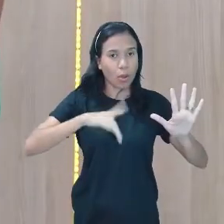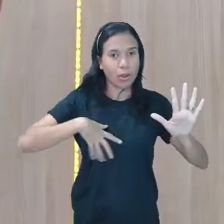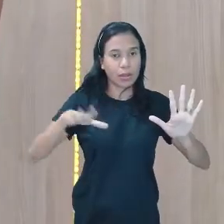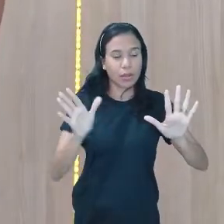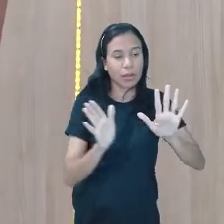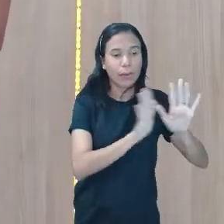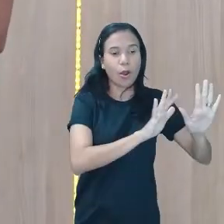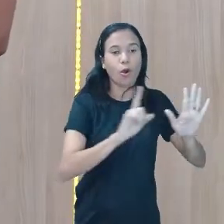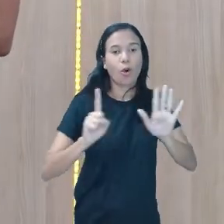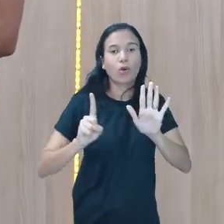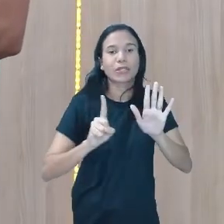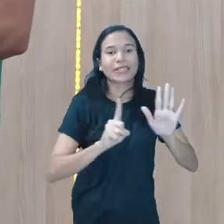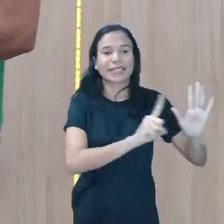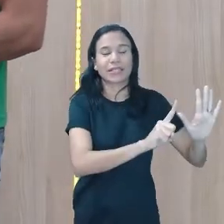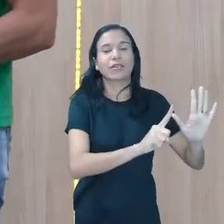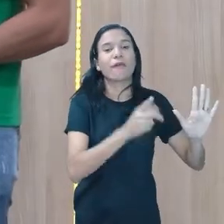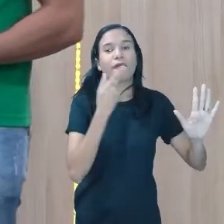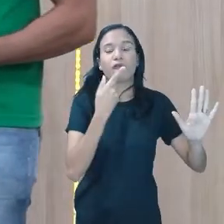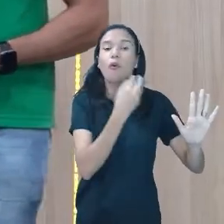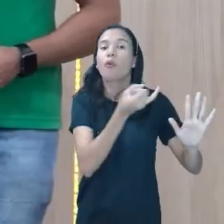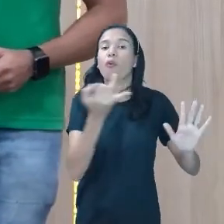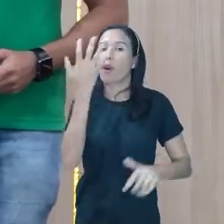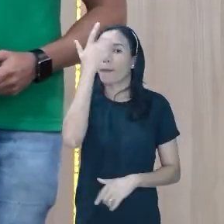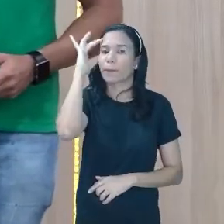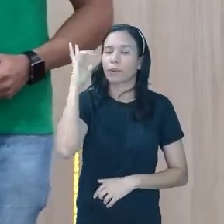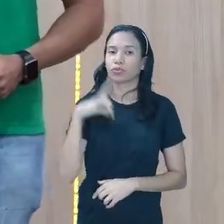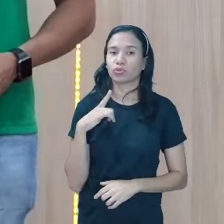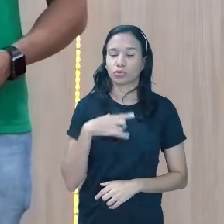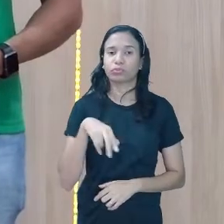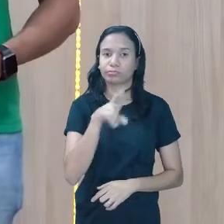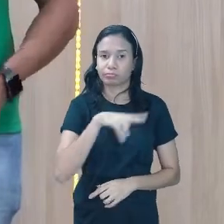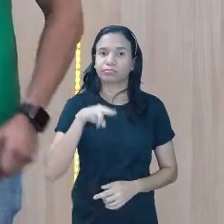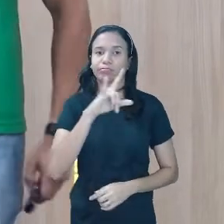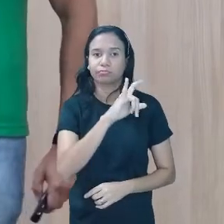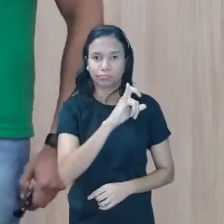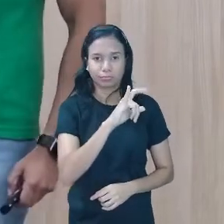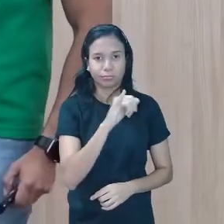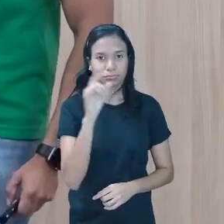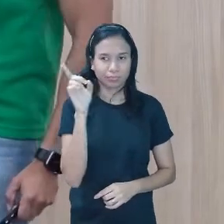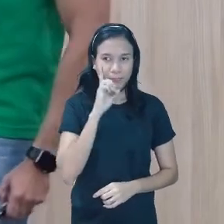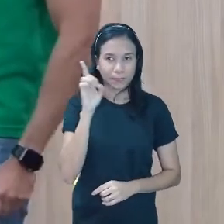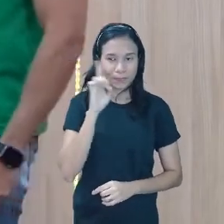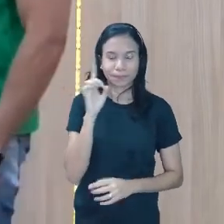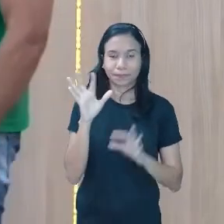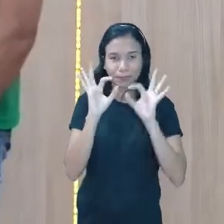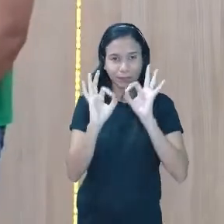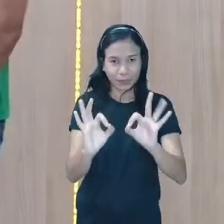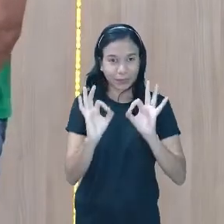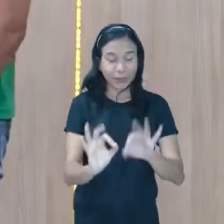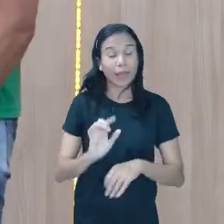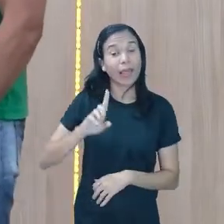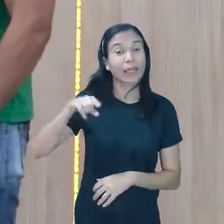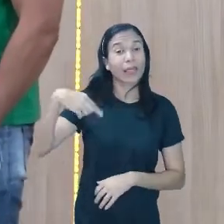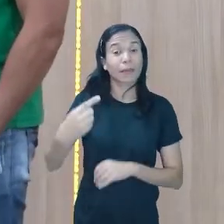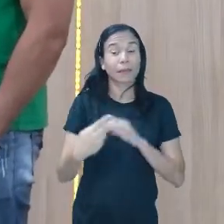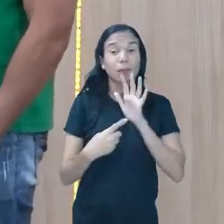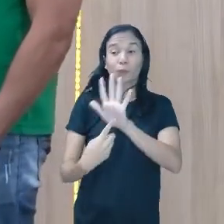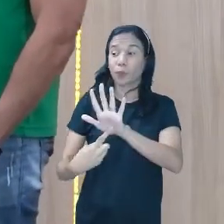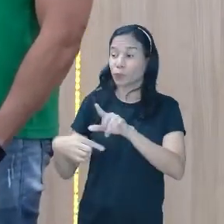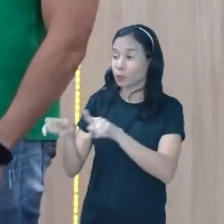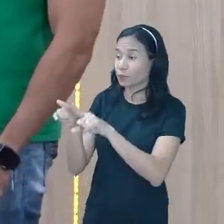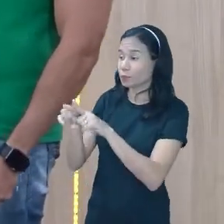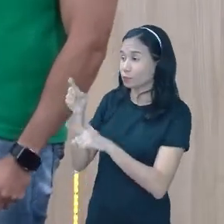6, certo? Indicando a quantidade aí de pessoas que fazem pelo menos um story por dia, certo? Depois eu